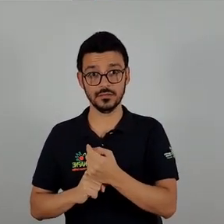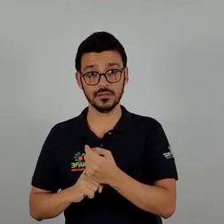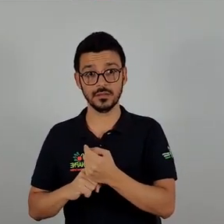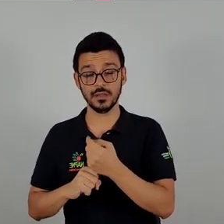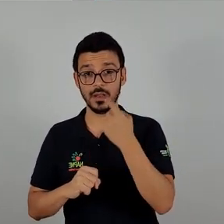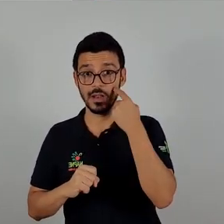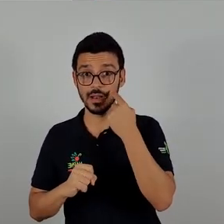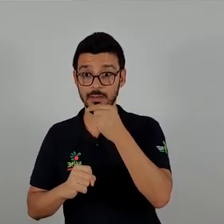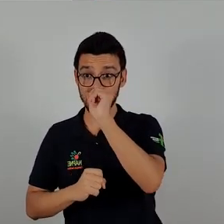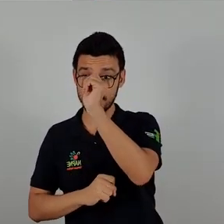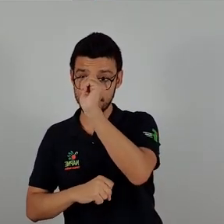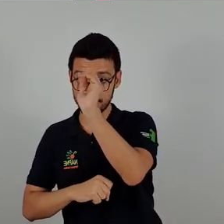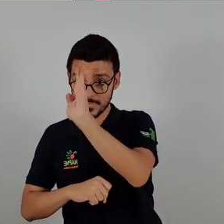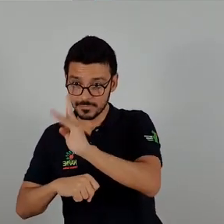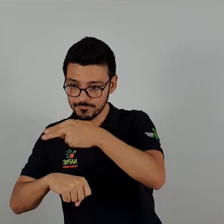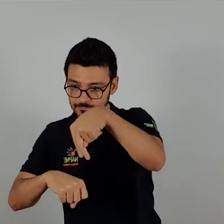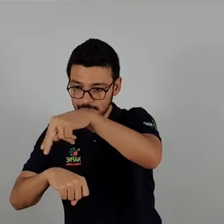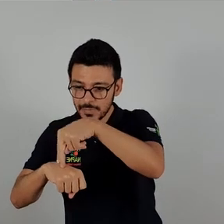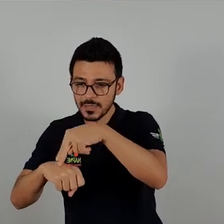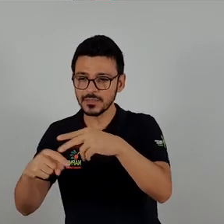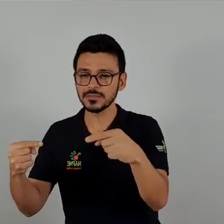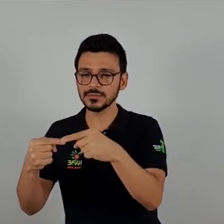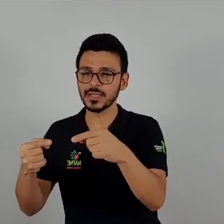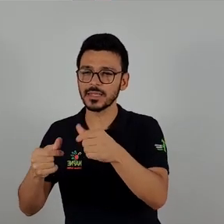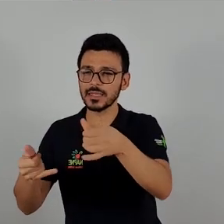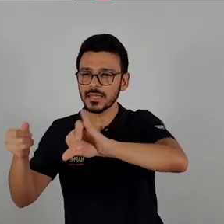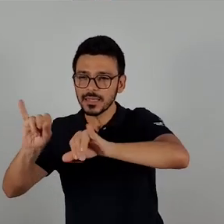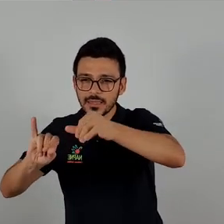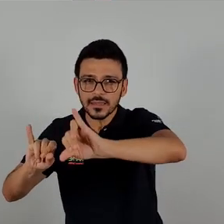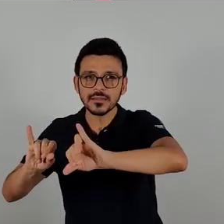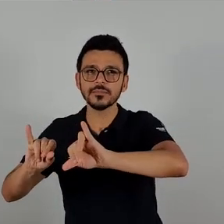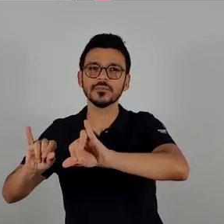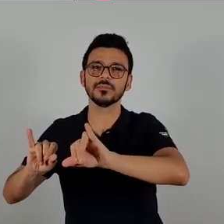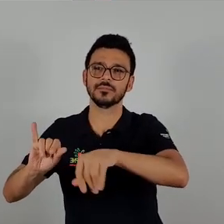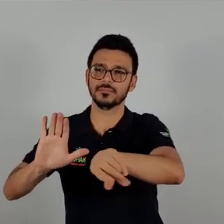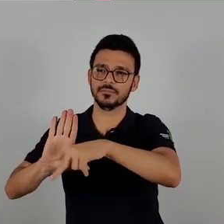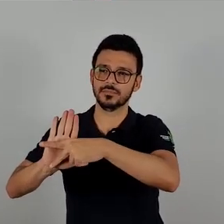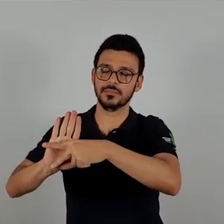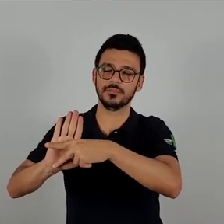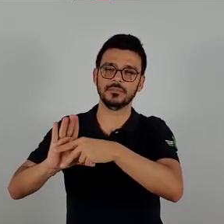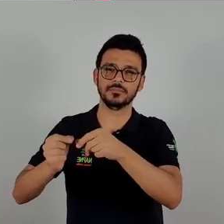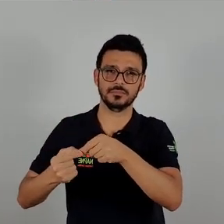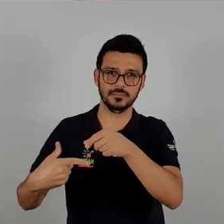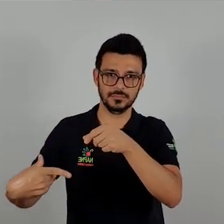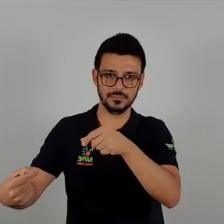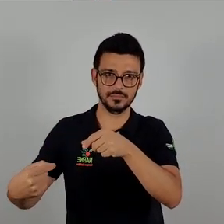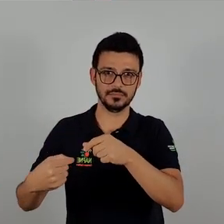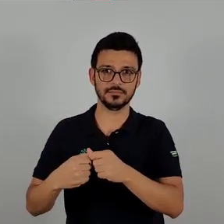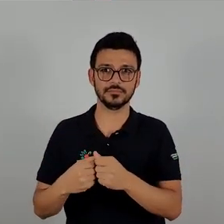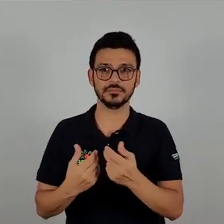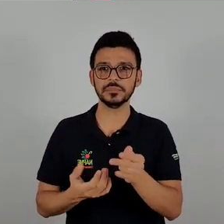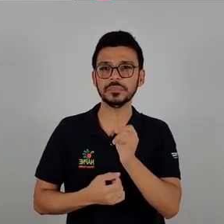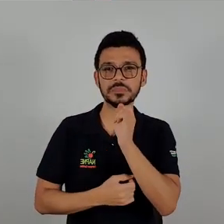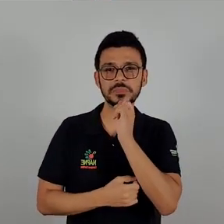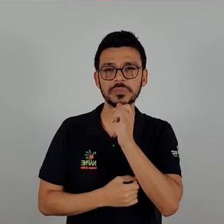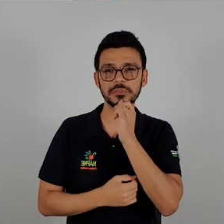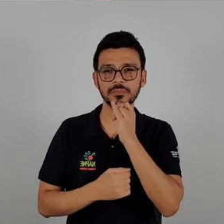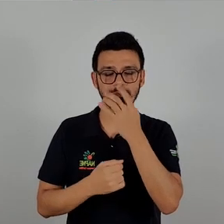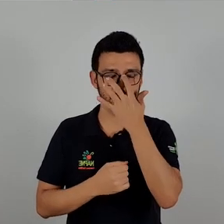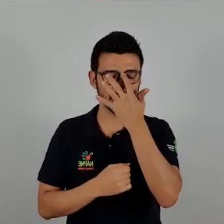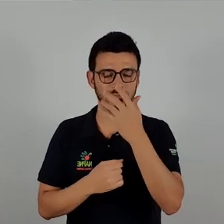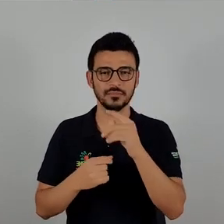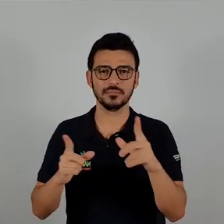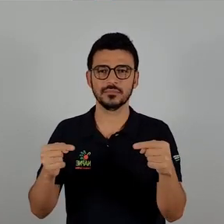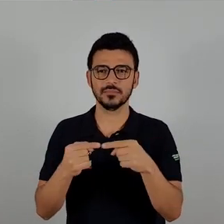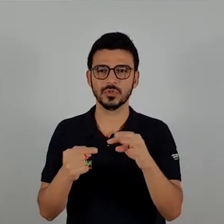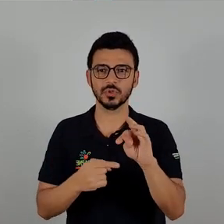Então eu tenho uma planta chamada tropa belladonna. Dela deriva-se a atropina, que sem a atropina metade da